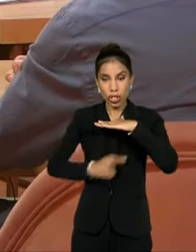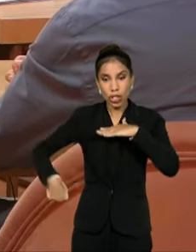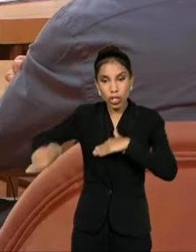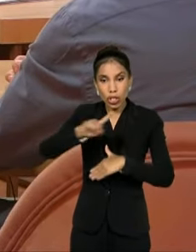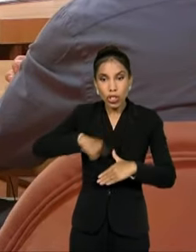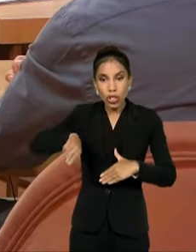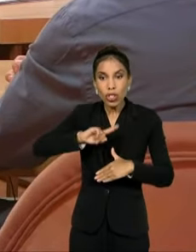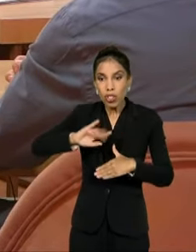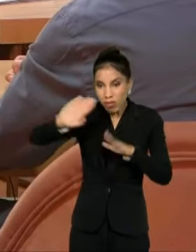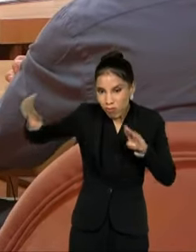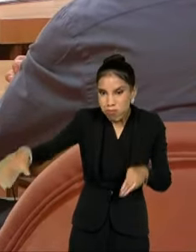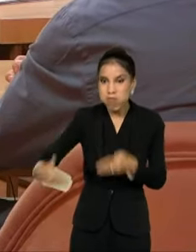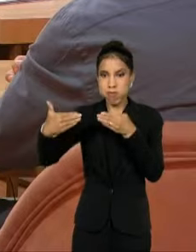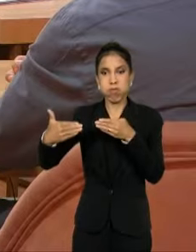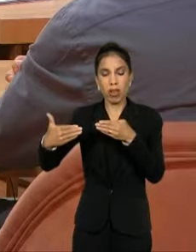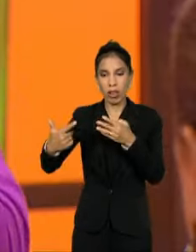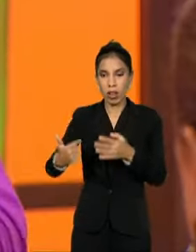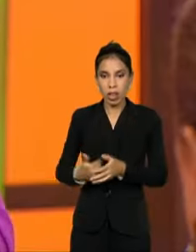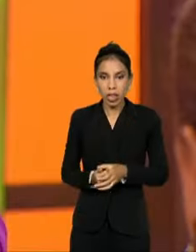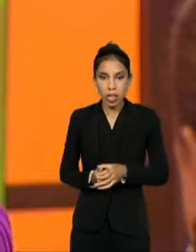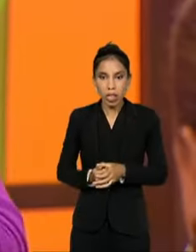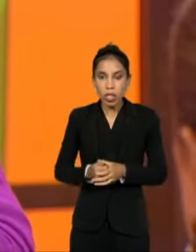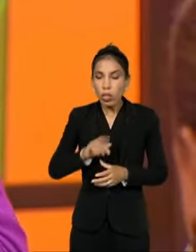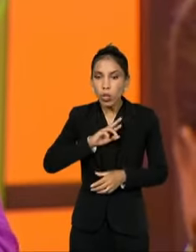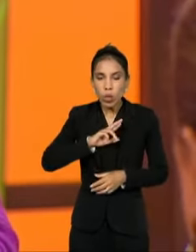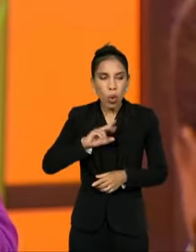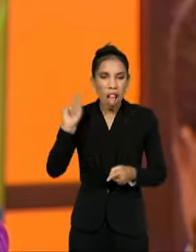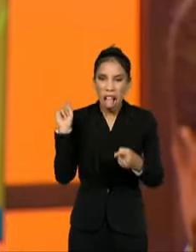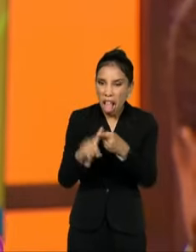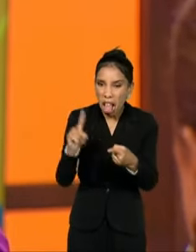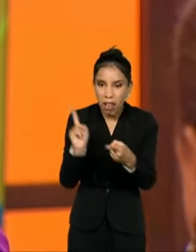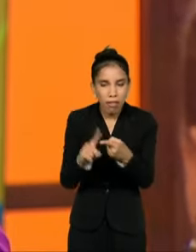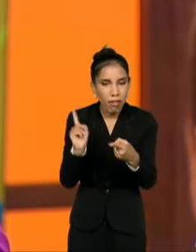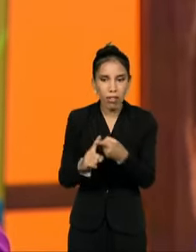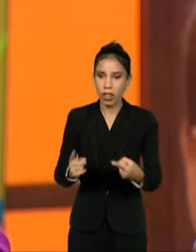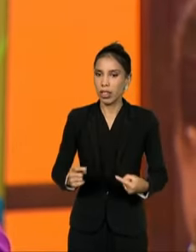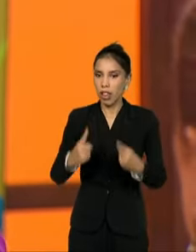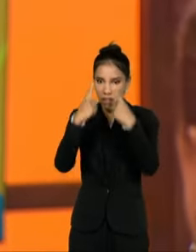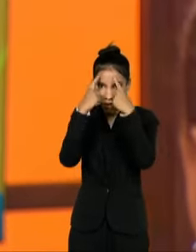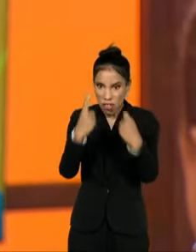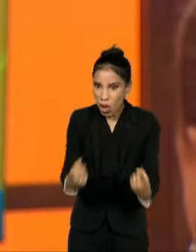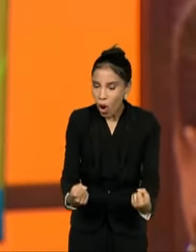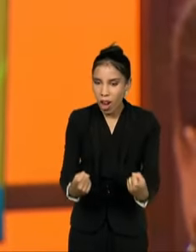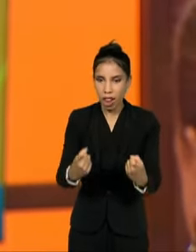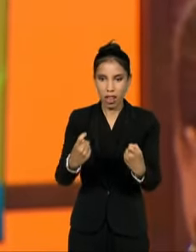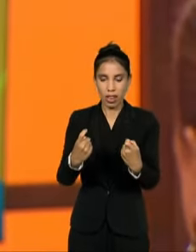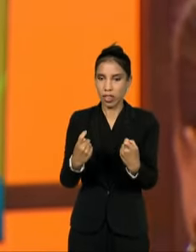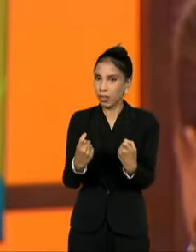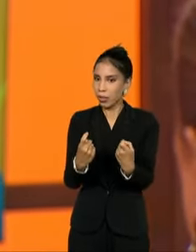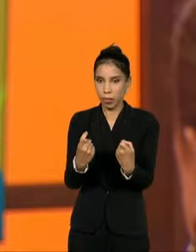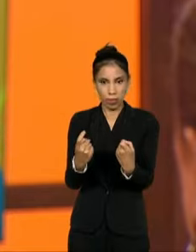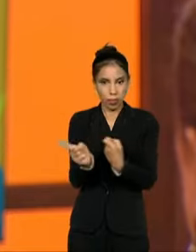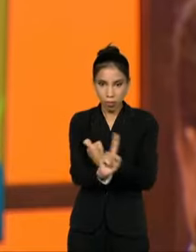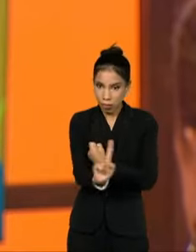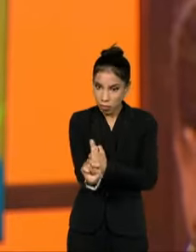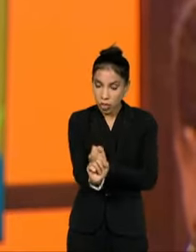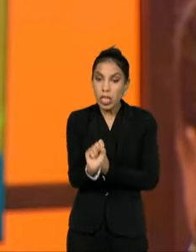Enfrenta a barbárie. Sim, com certeza. Não é na reprodução da vingança, não é na reprodução isso. da violência. Se você